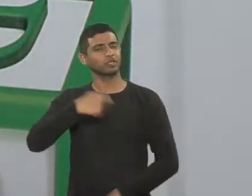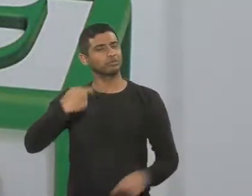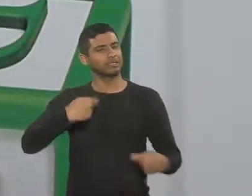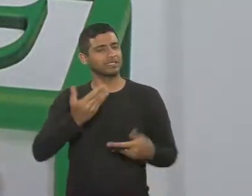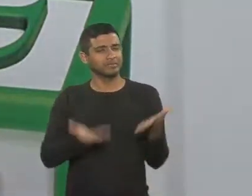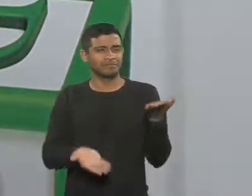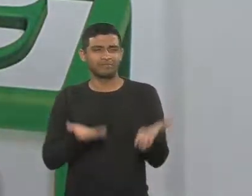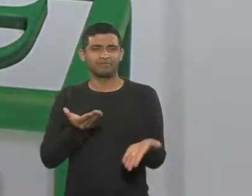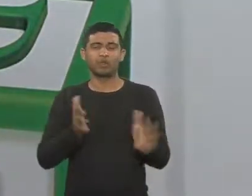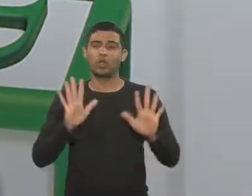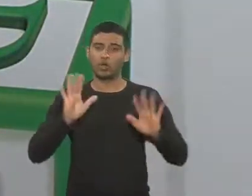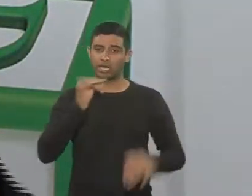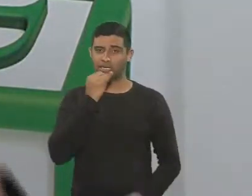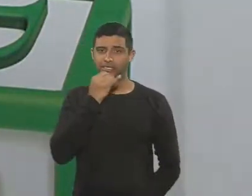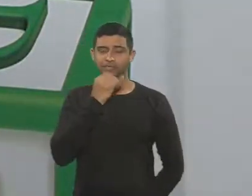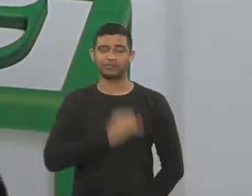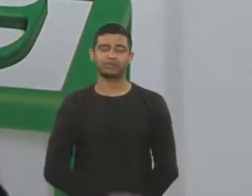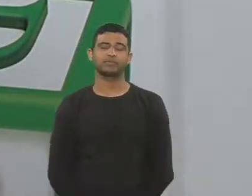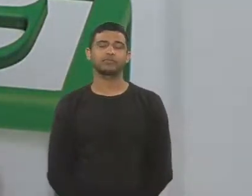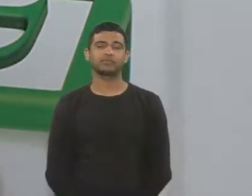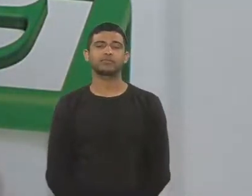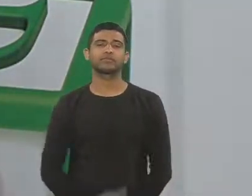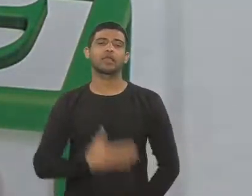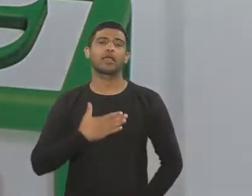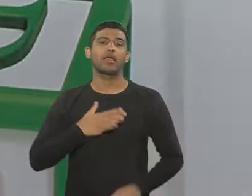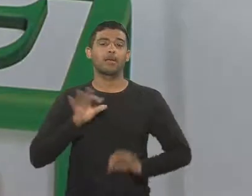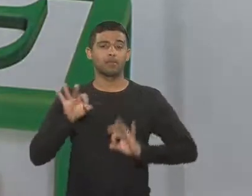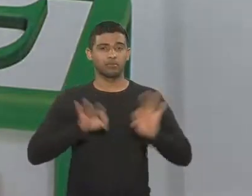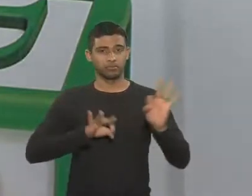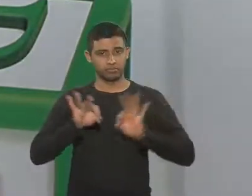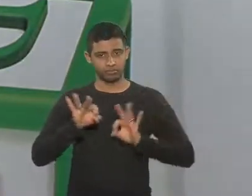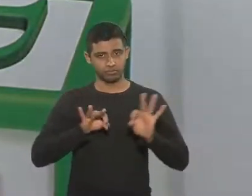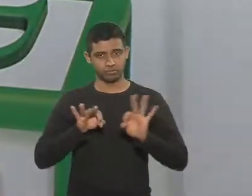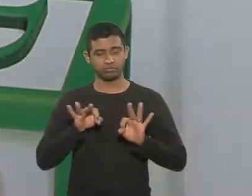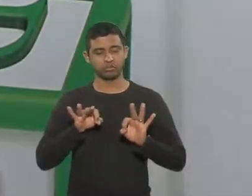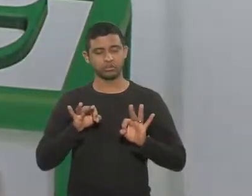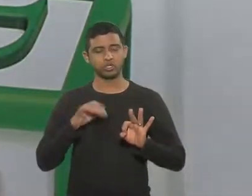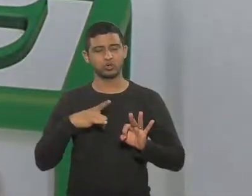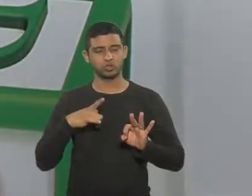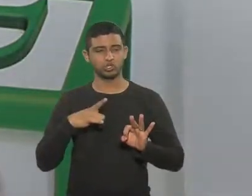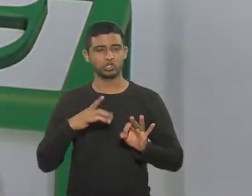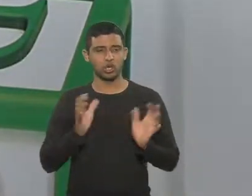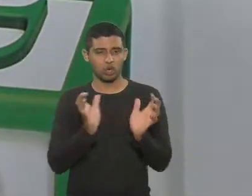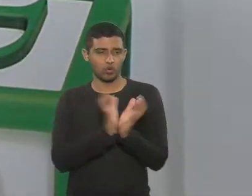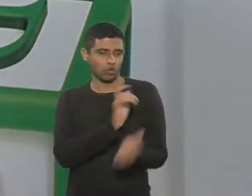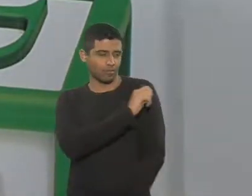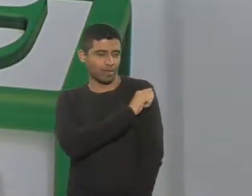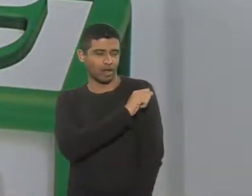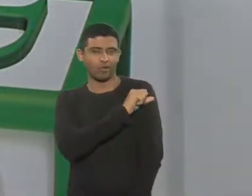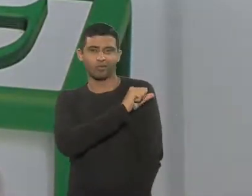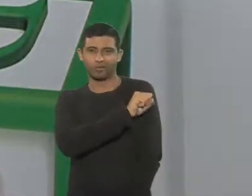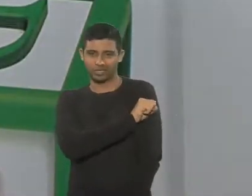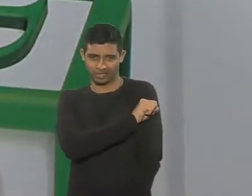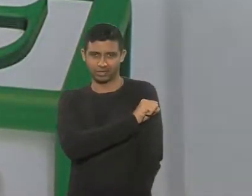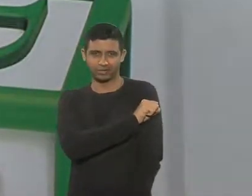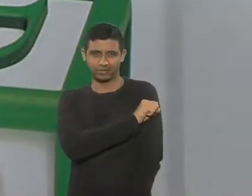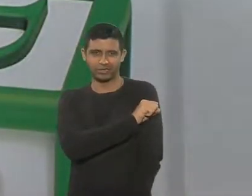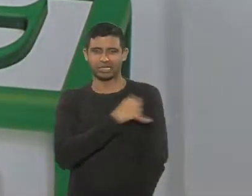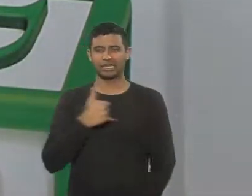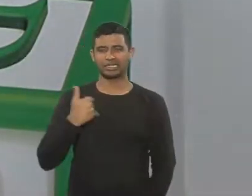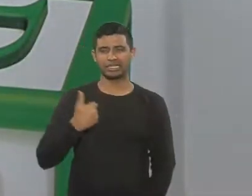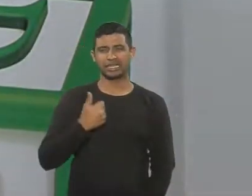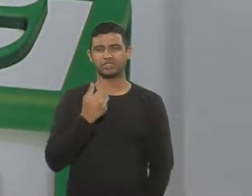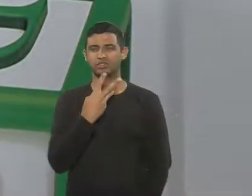lidar com essa base. Então, vou dar um exemplo. O meu projeto que eu tinha com os meus alunos de ensino fundamental, 8º ano, alunos